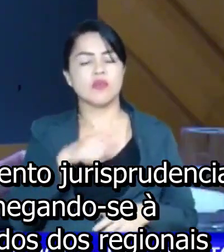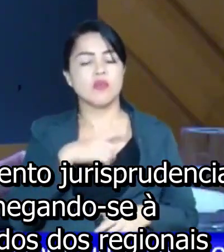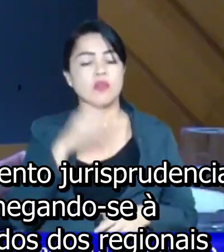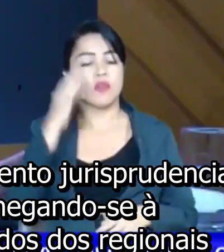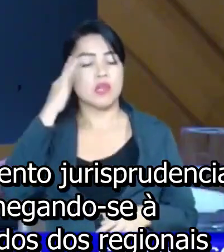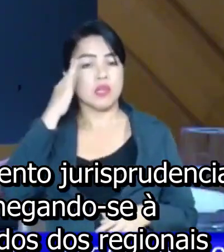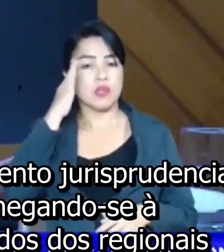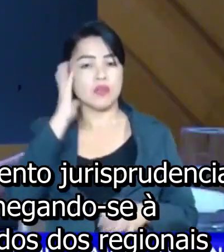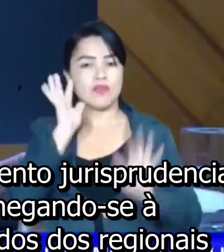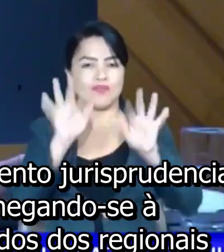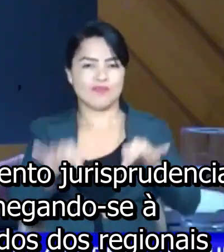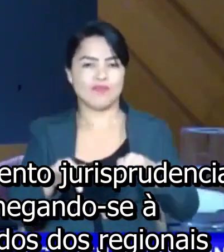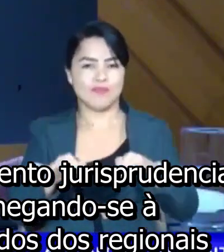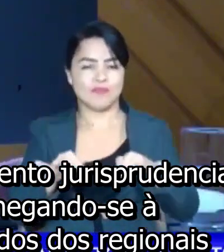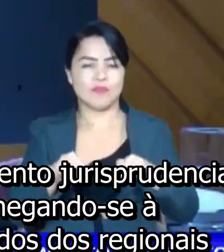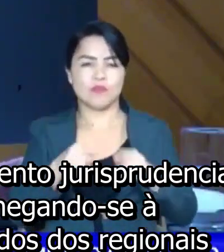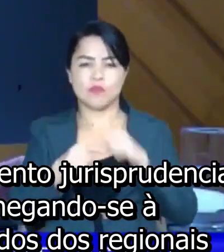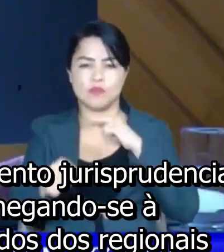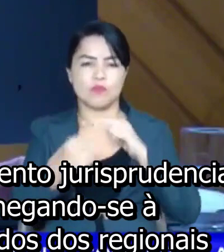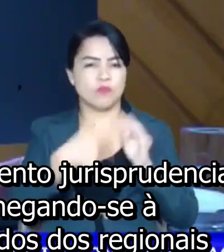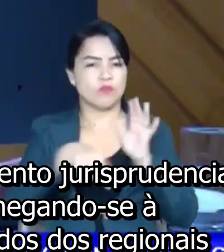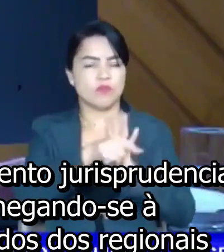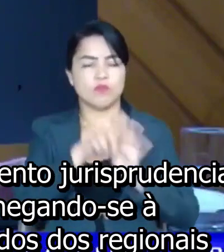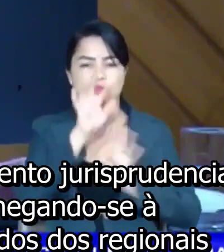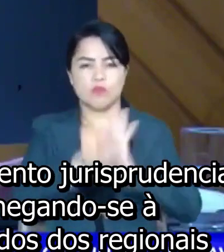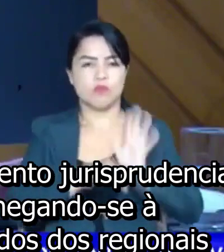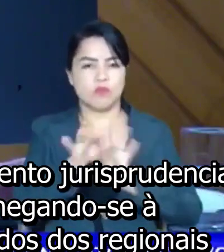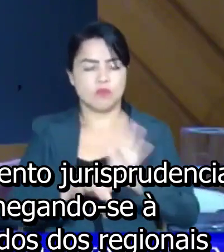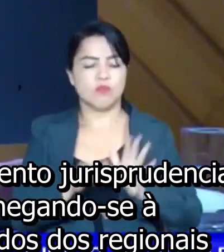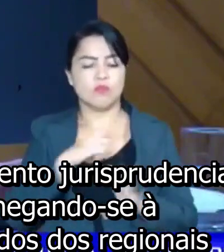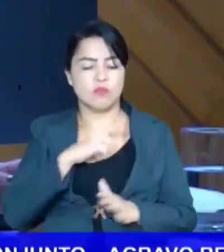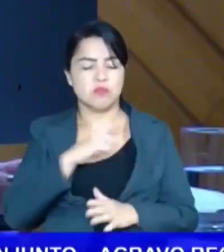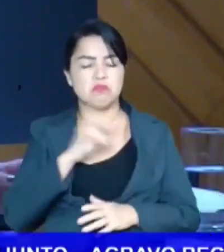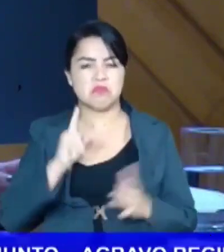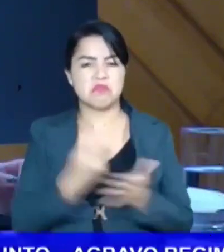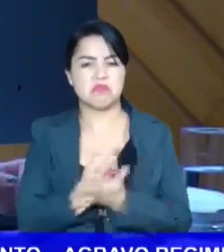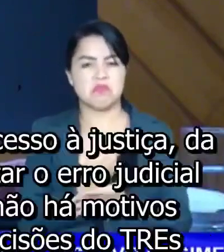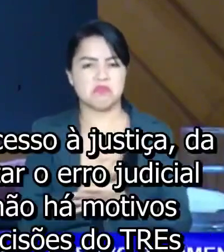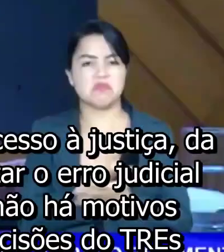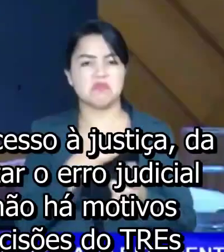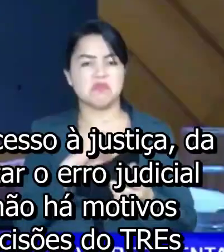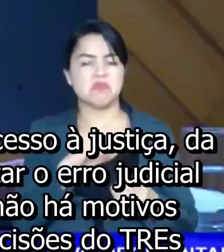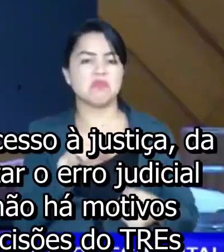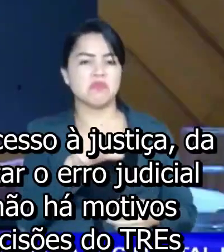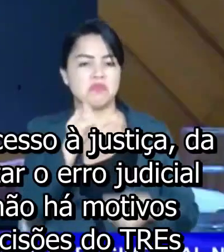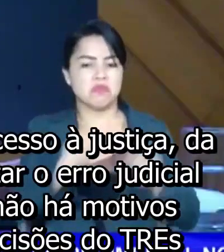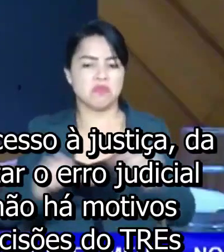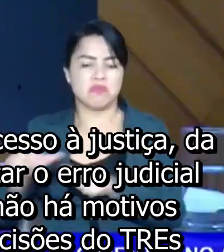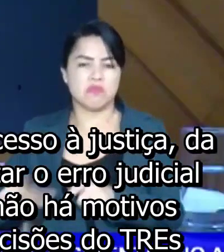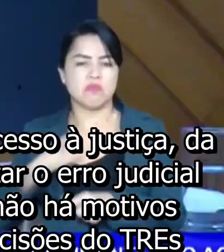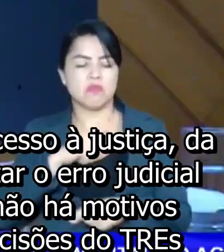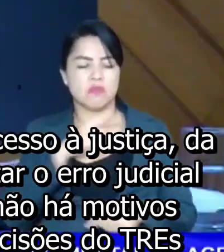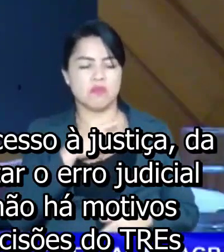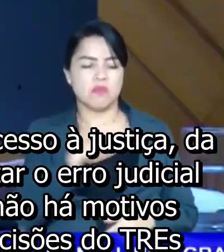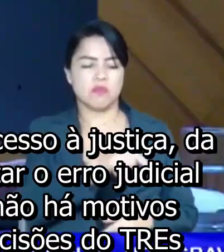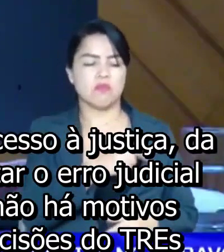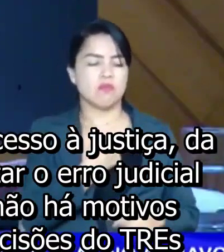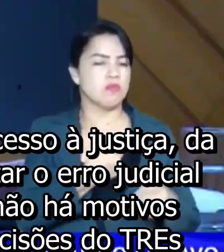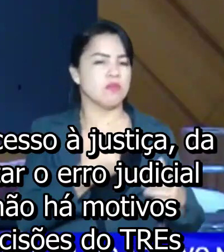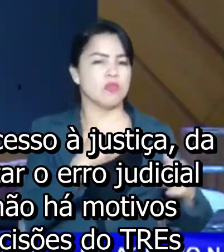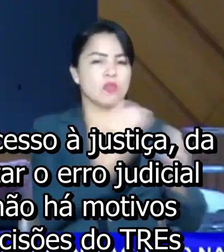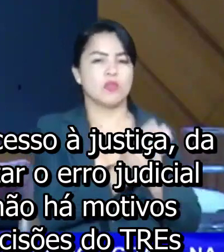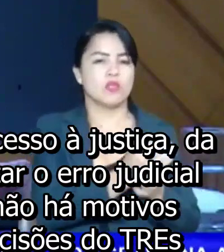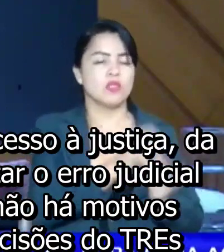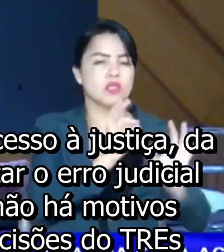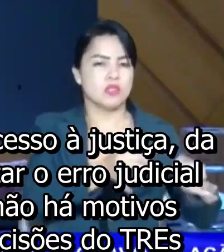conclusão inconstitucional de que são irrecidíveis os julgados dos regionais, de modo a violar o devido processo legal, os princípios